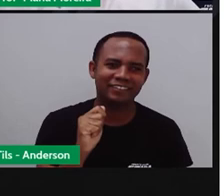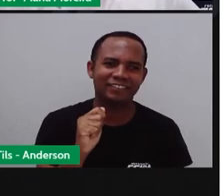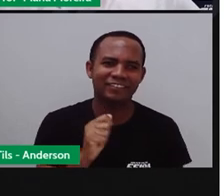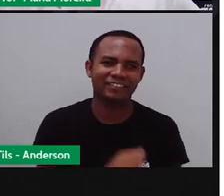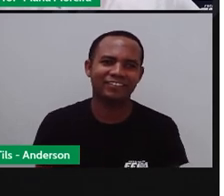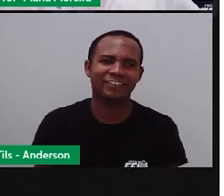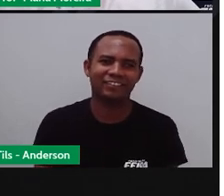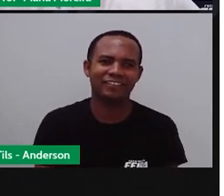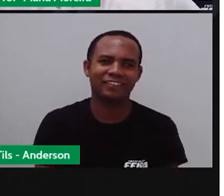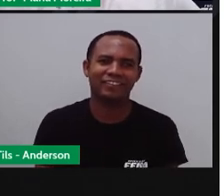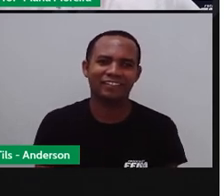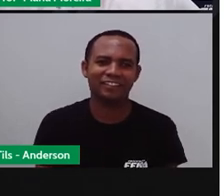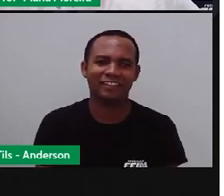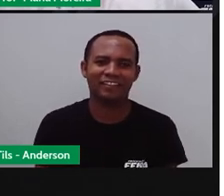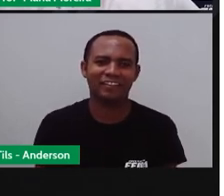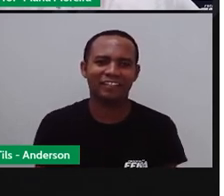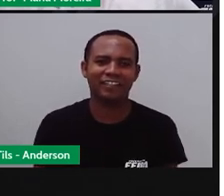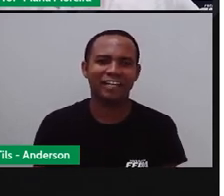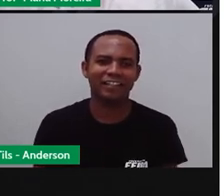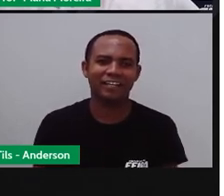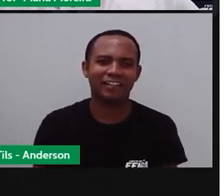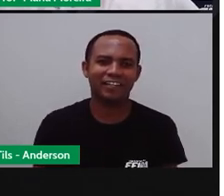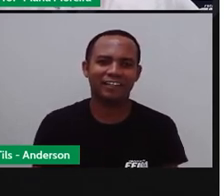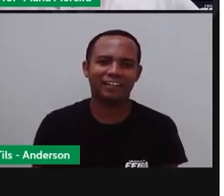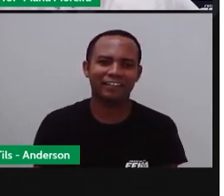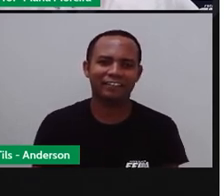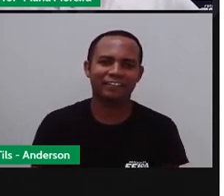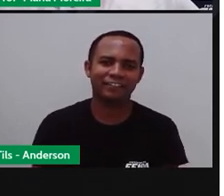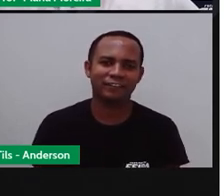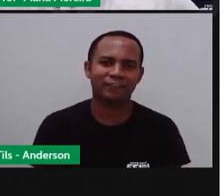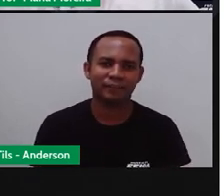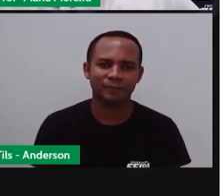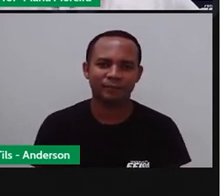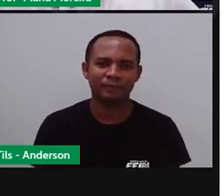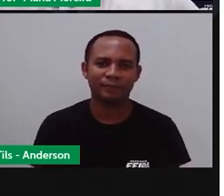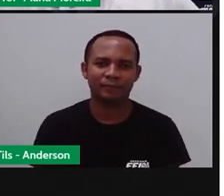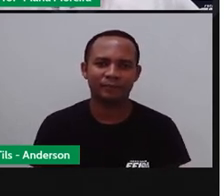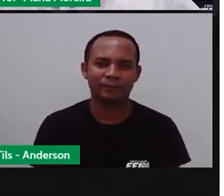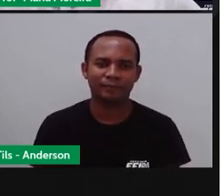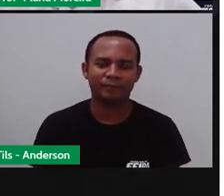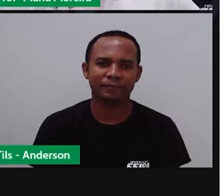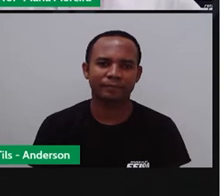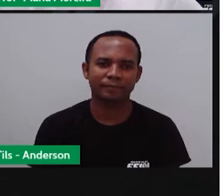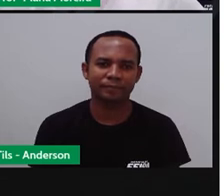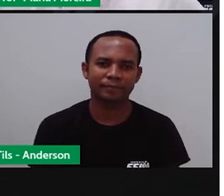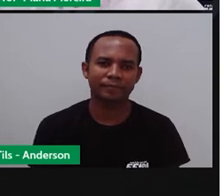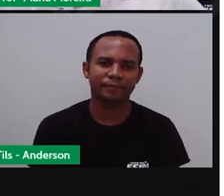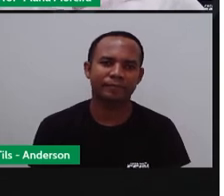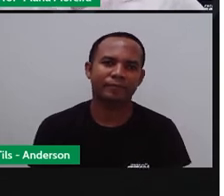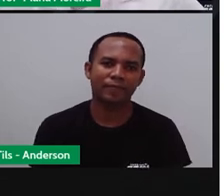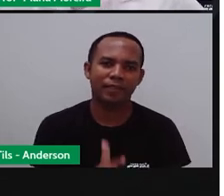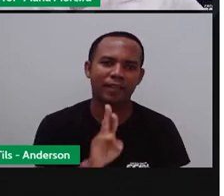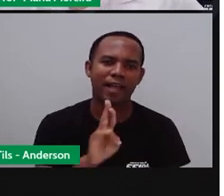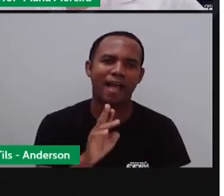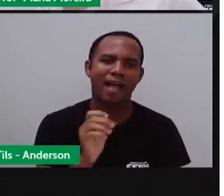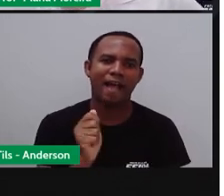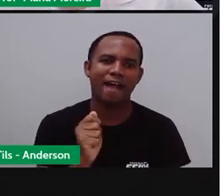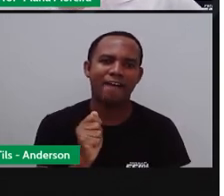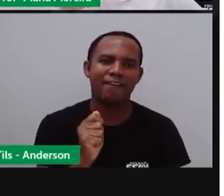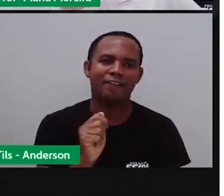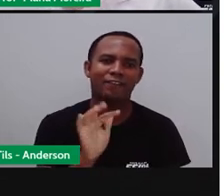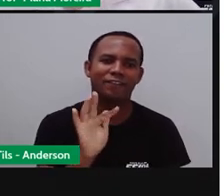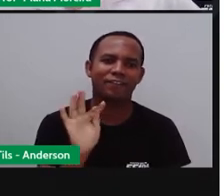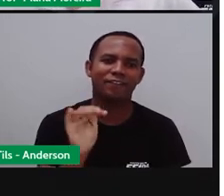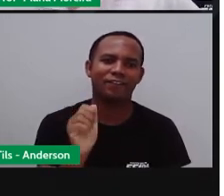Lata. Renata escolheu a lata. Renata que não é ingrata. Rafael escolheu